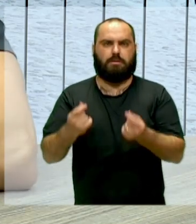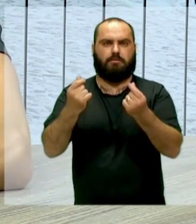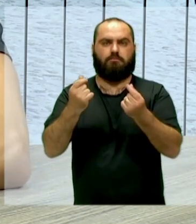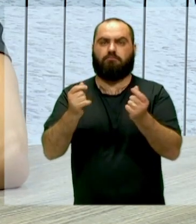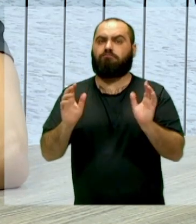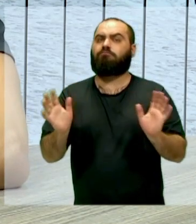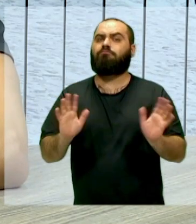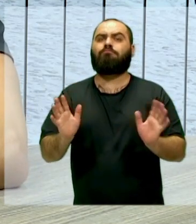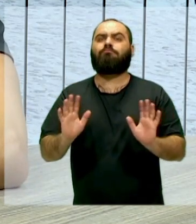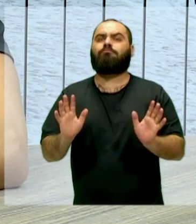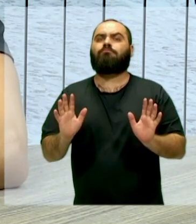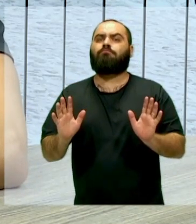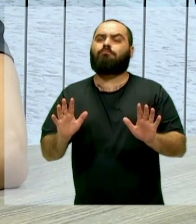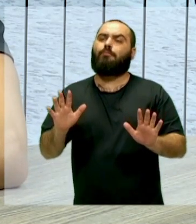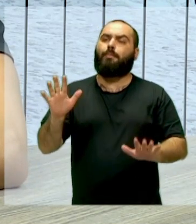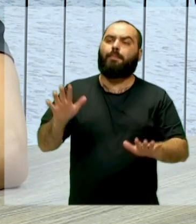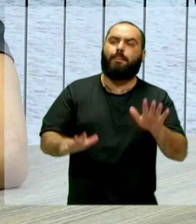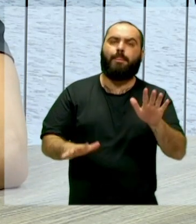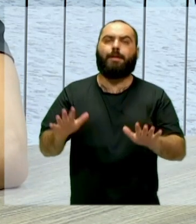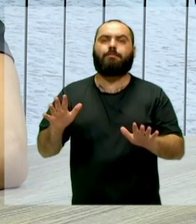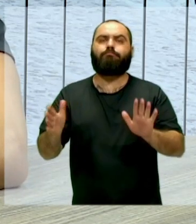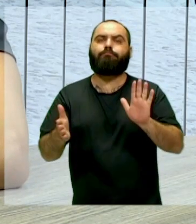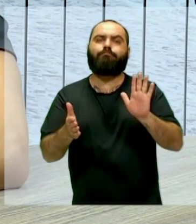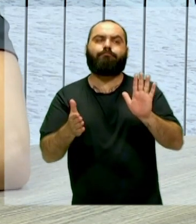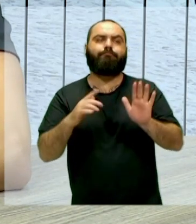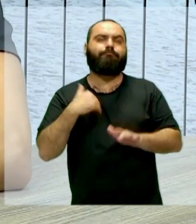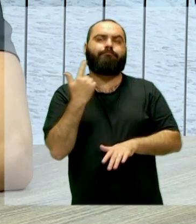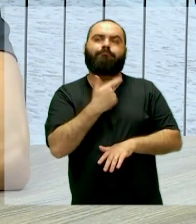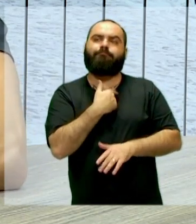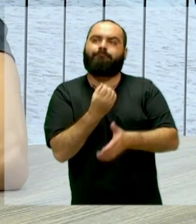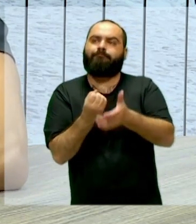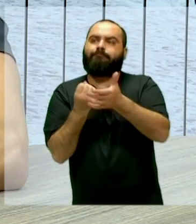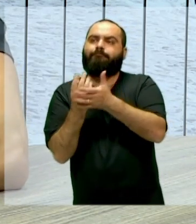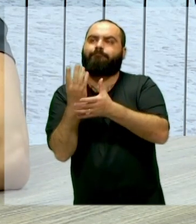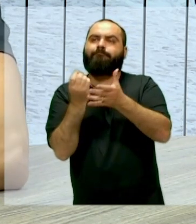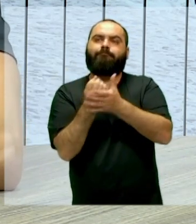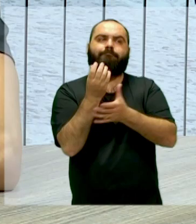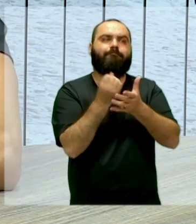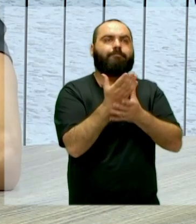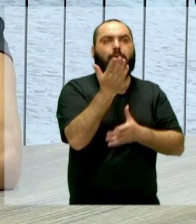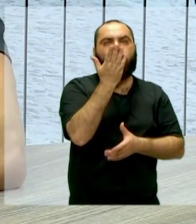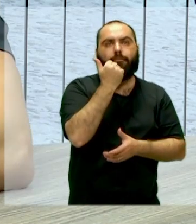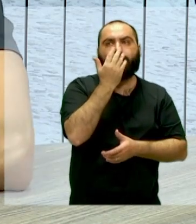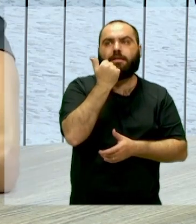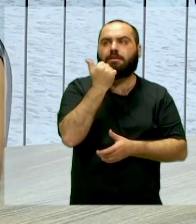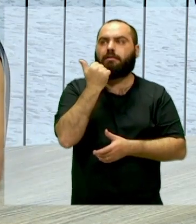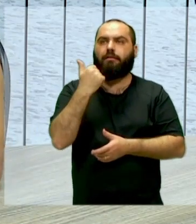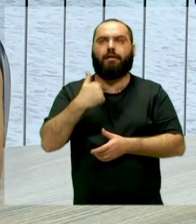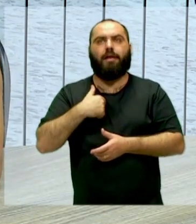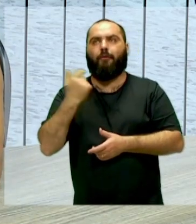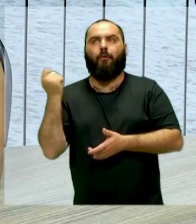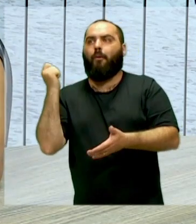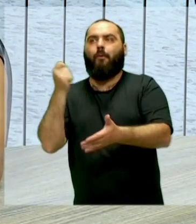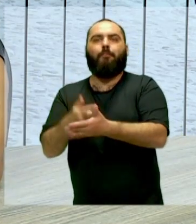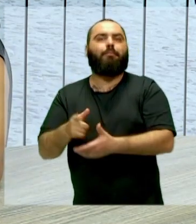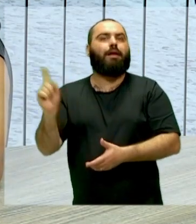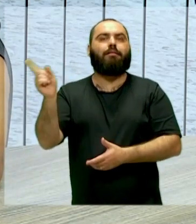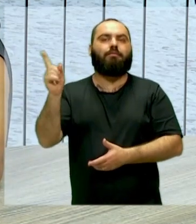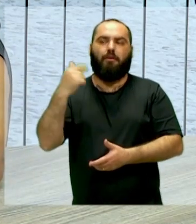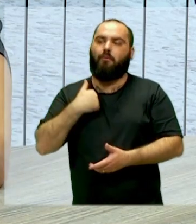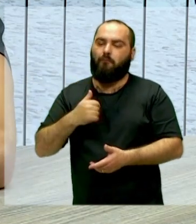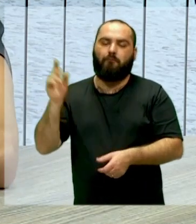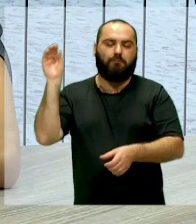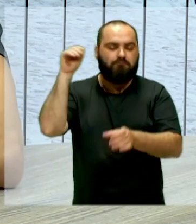nos propiciar um um uma produção de algum alimento que em vez de eu comprar eu vou ter em casa